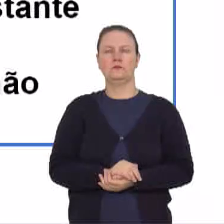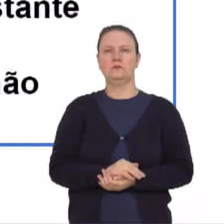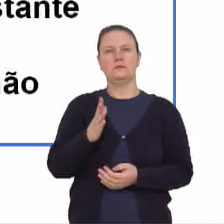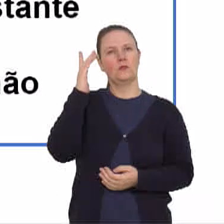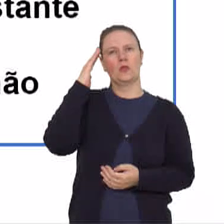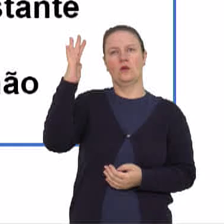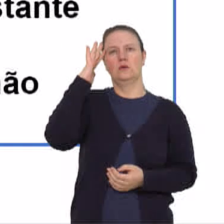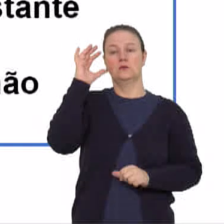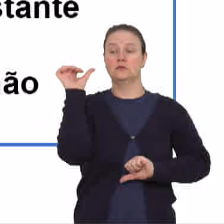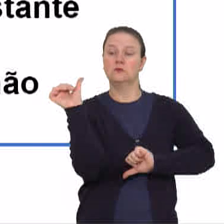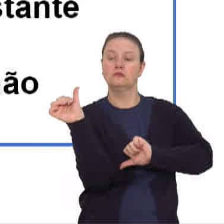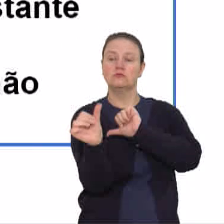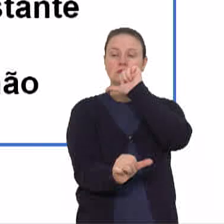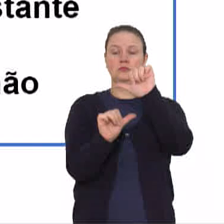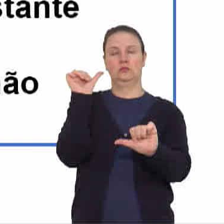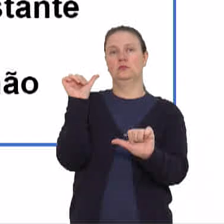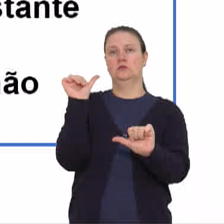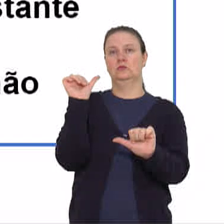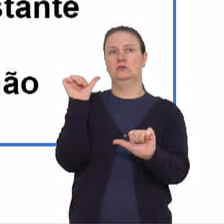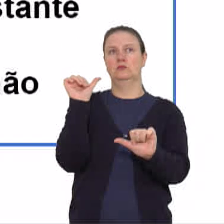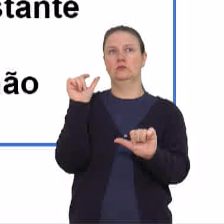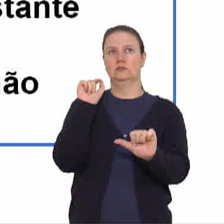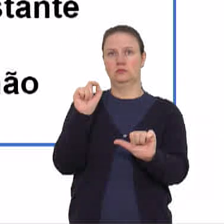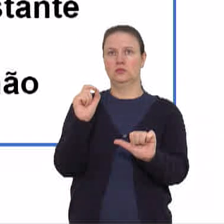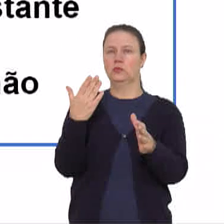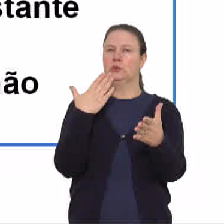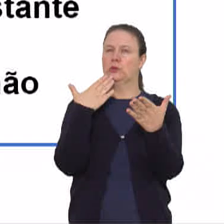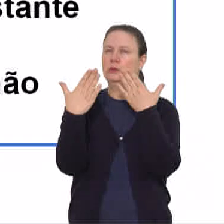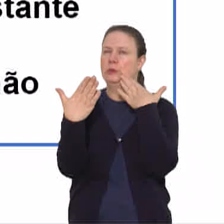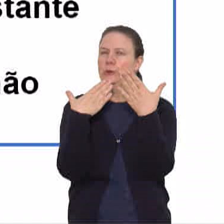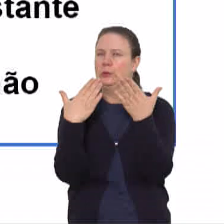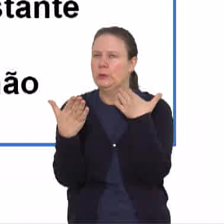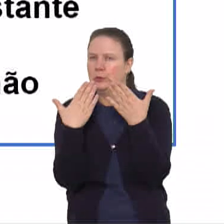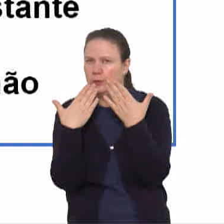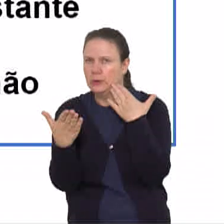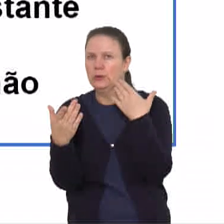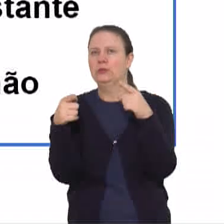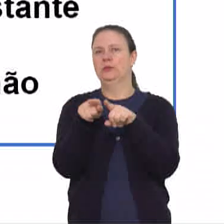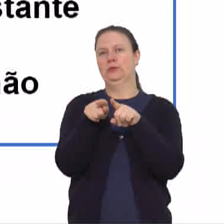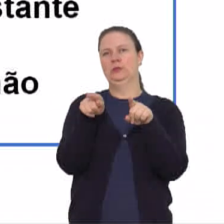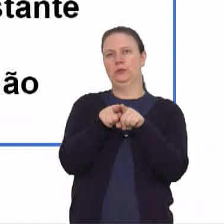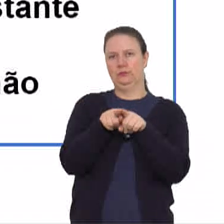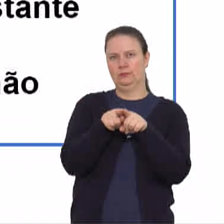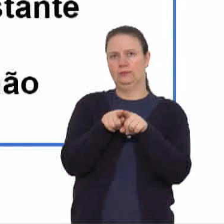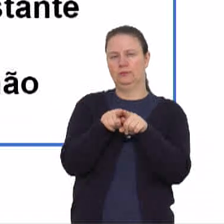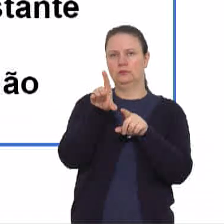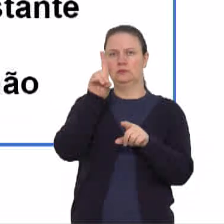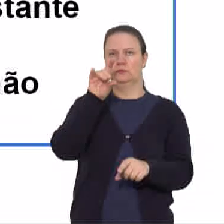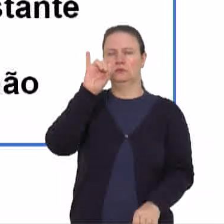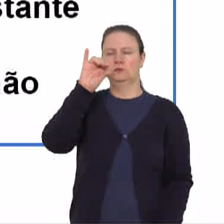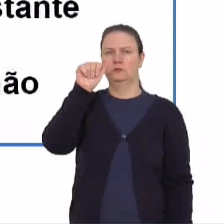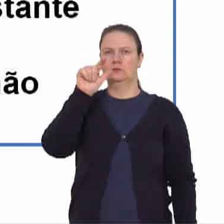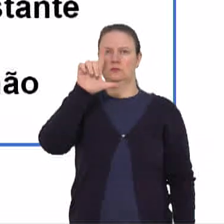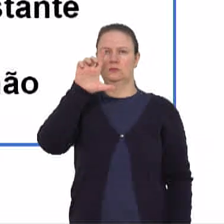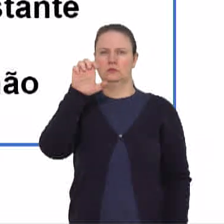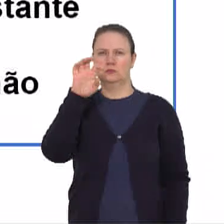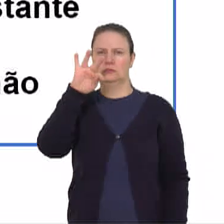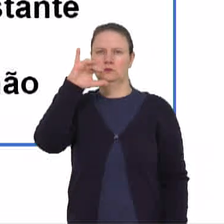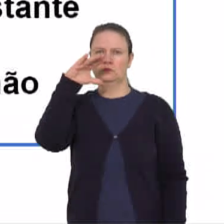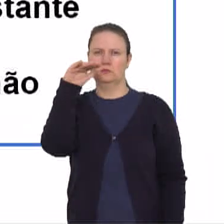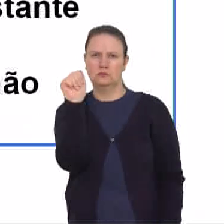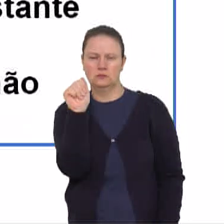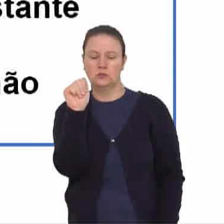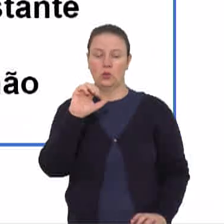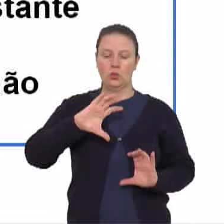Filósofo da mudança e a questão da dialética. O mundo possui uma estrutura